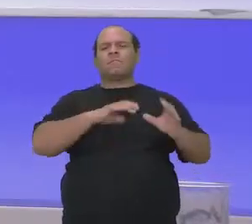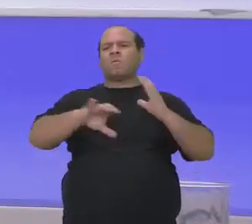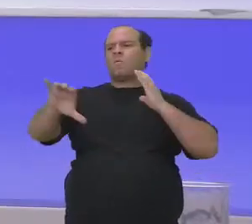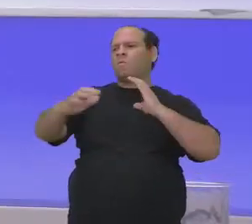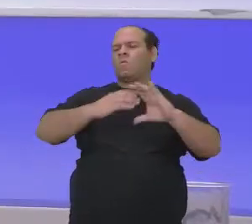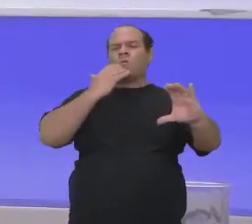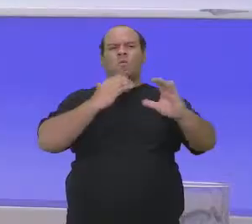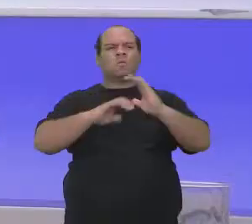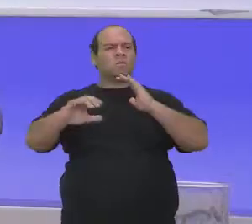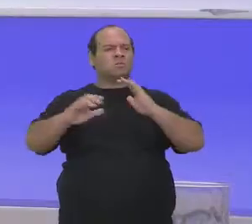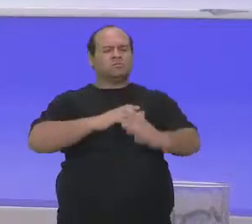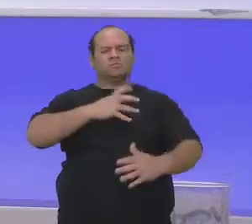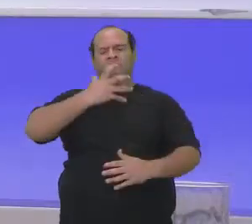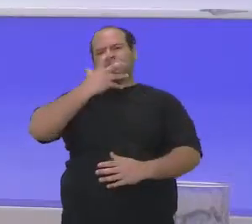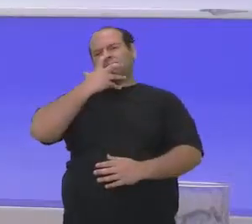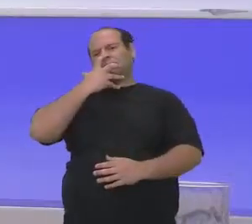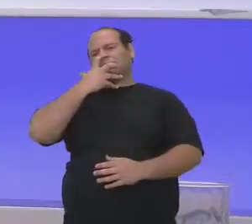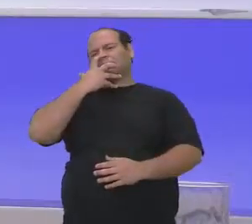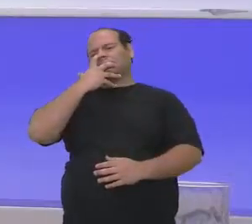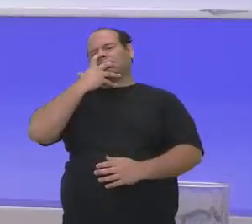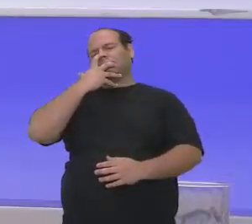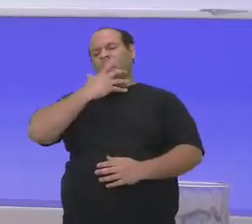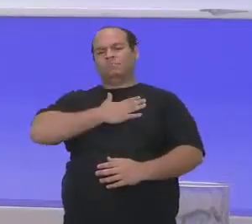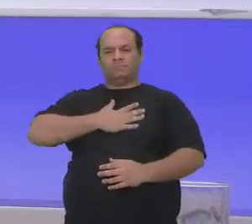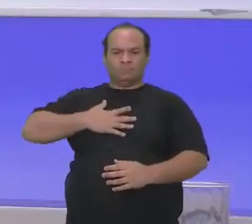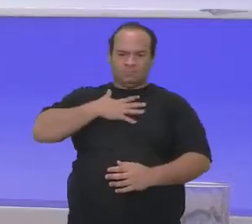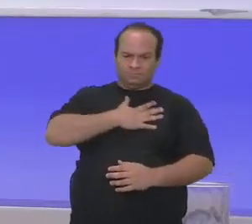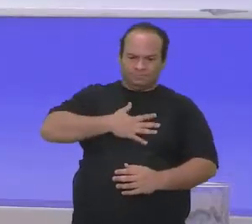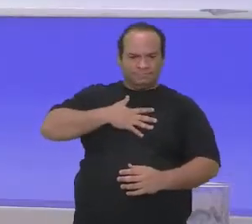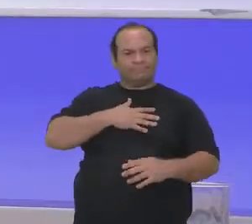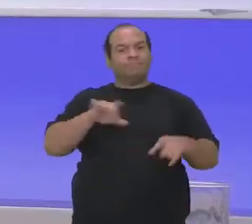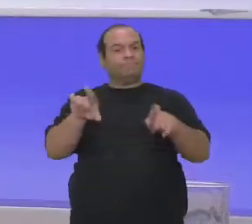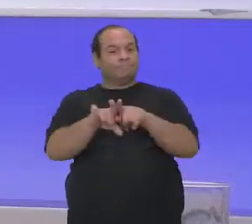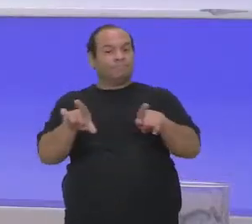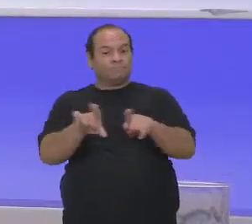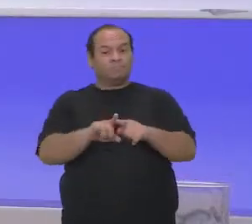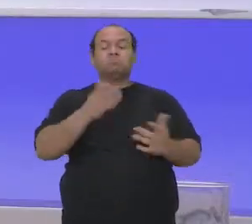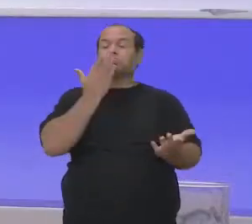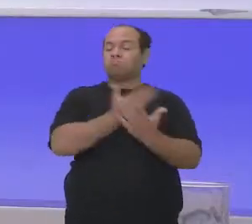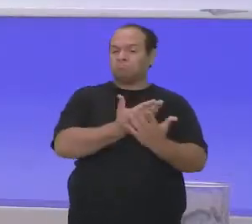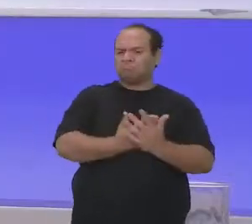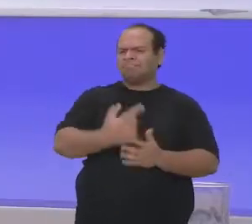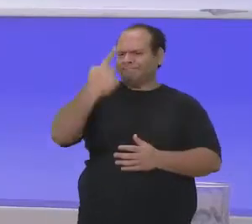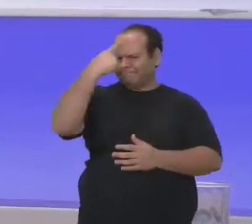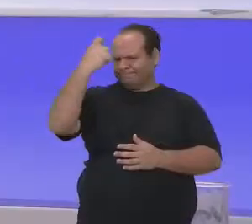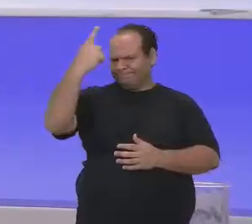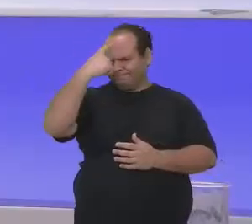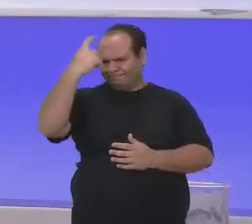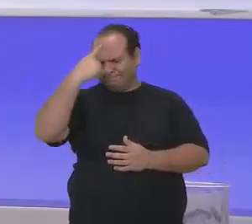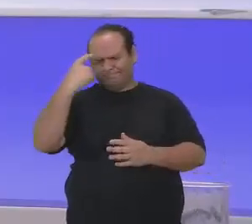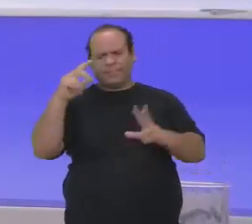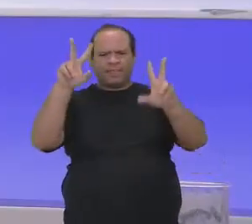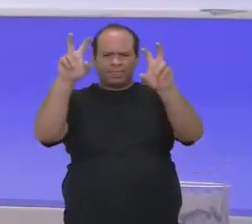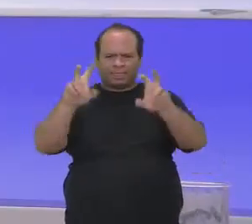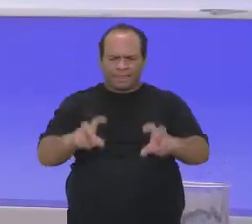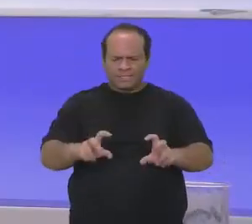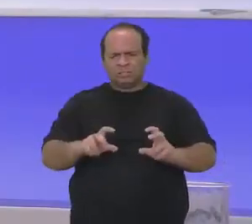não é porque foi um projeto que eu vivenciei. Os estudantes são muito criativos quando eles querem abordar